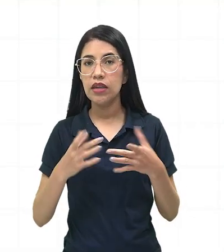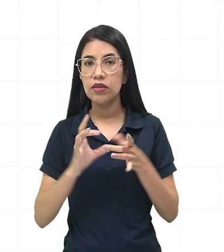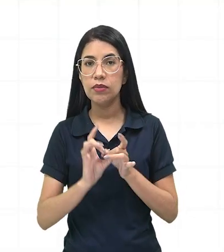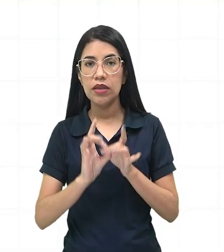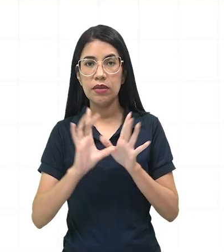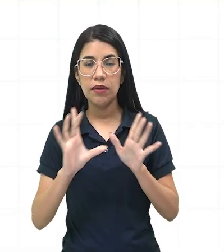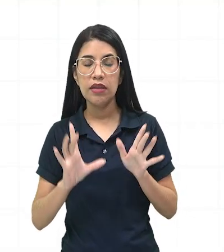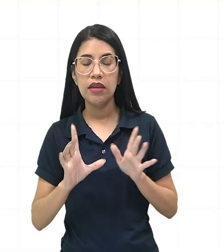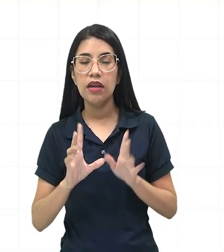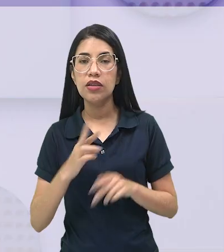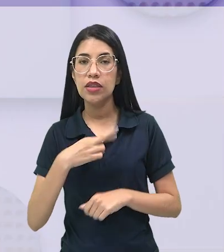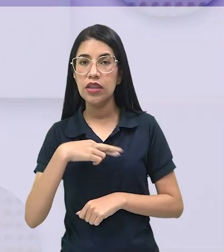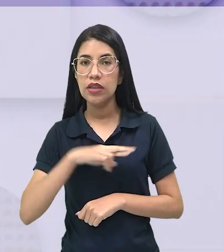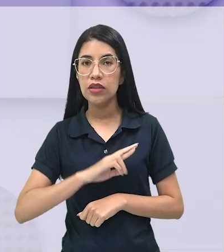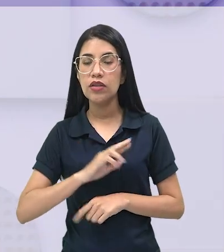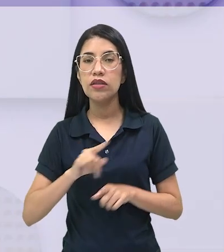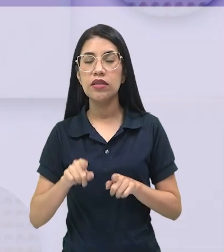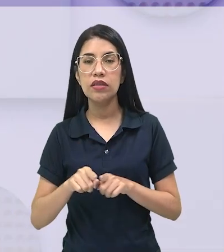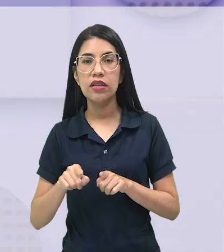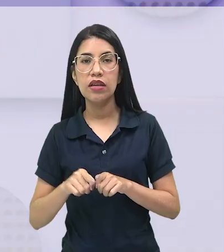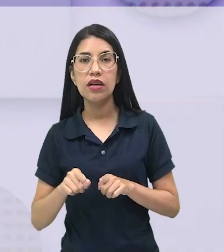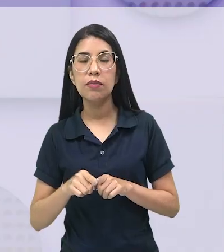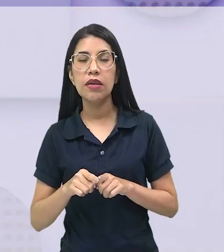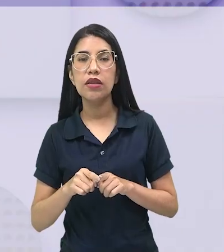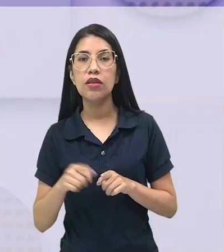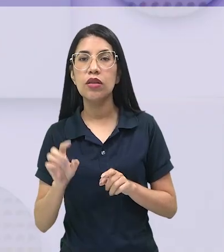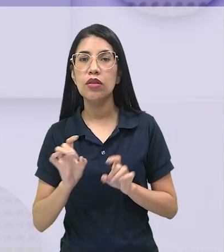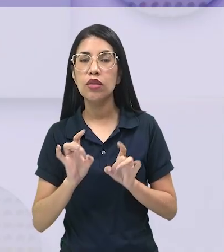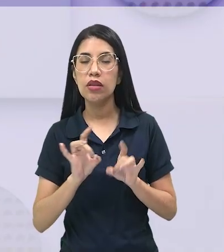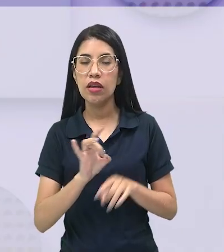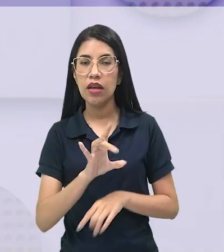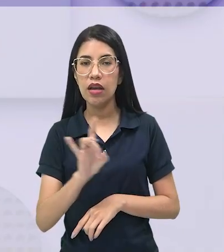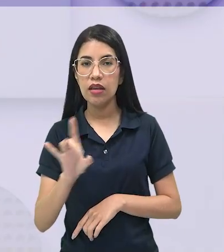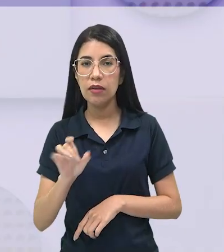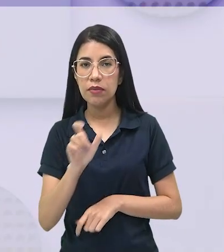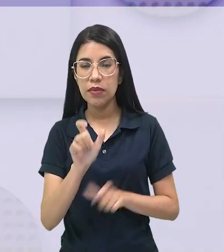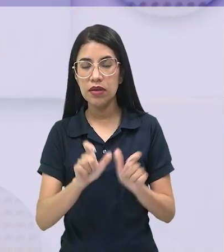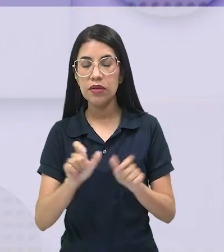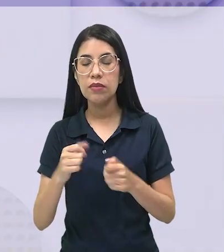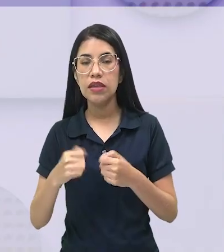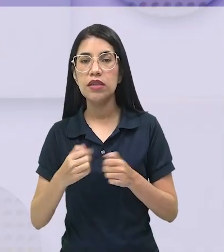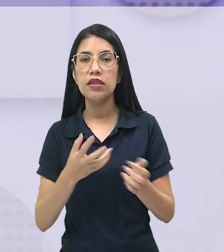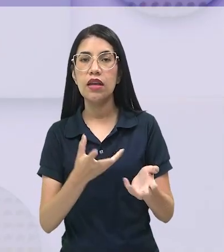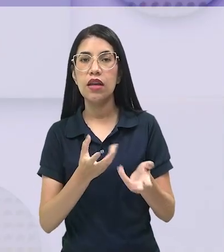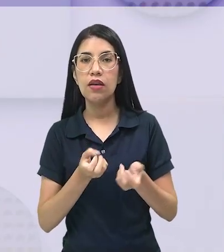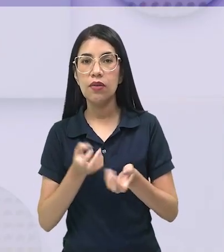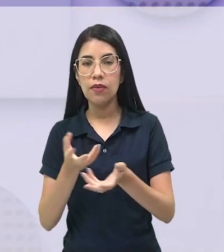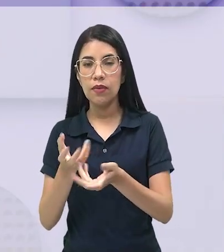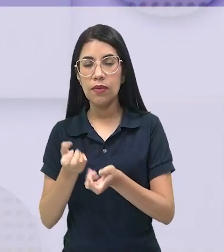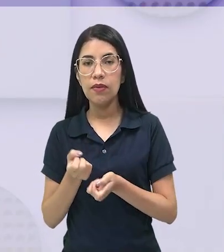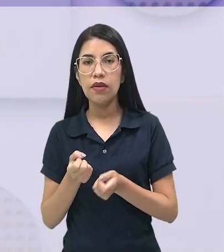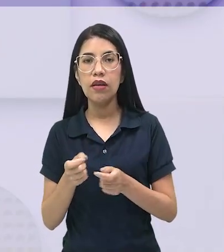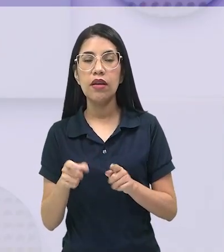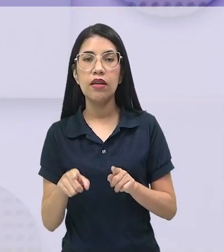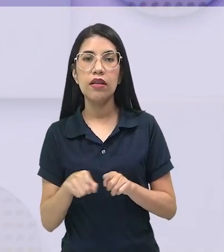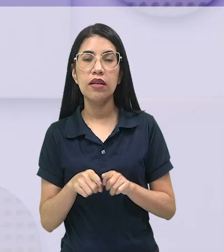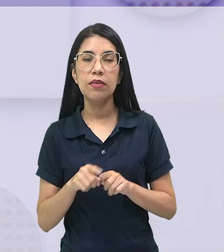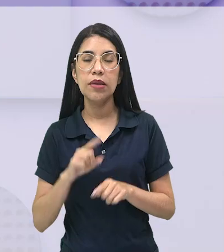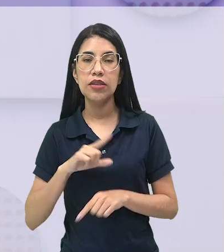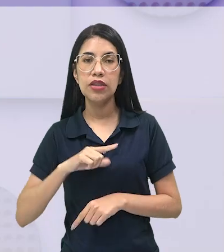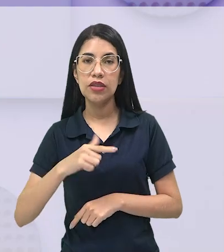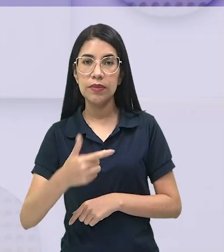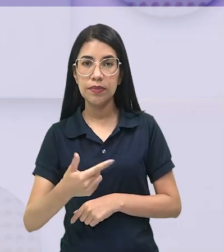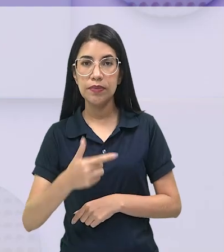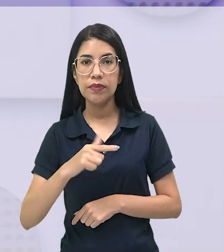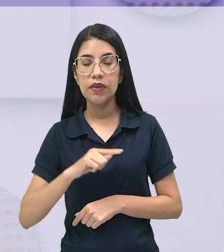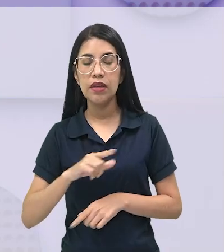religiosa também requer de cada um de nós uma atitude de acolhida e também de